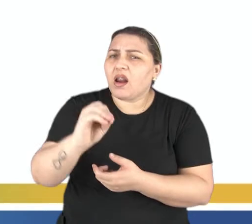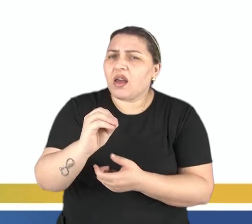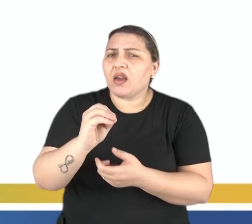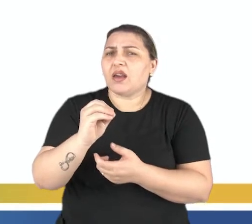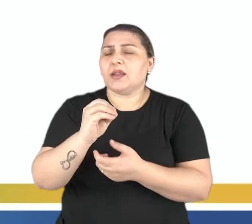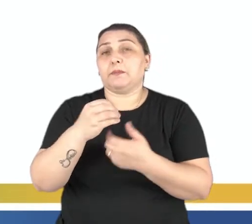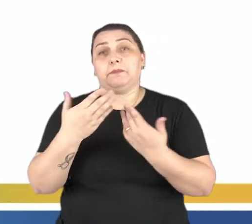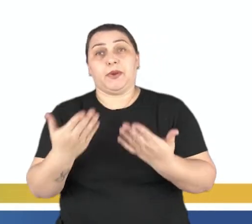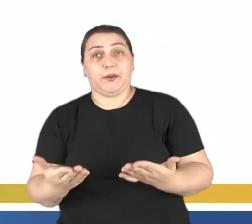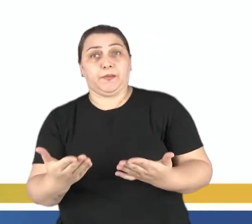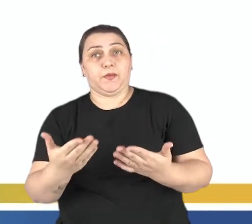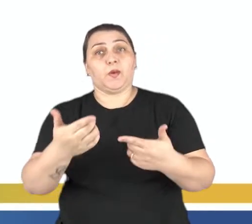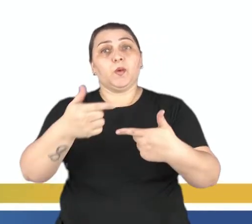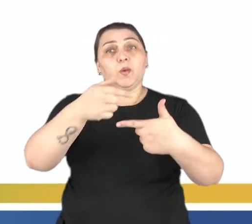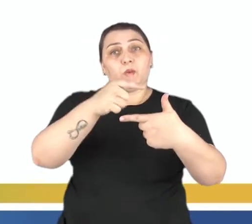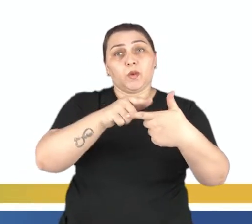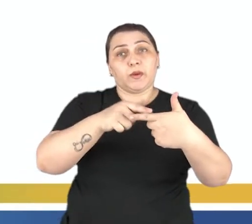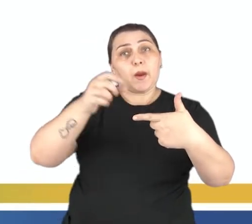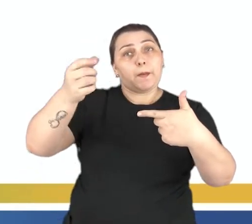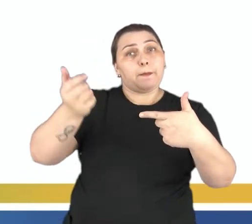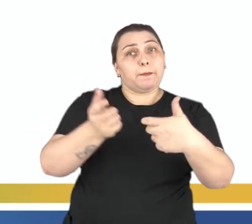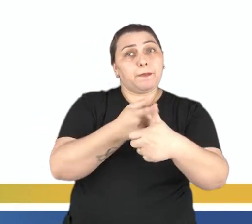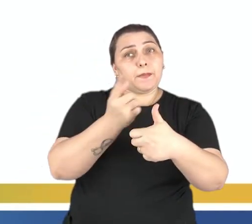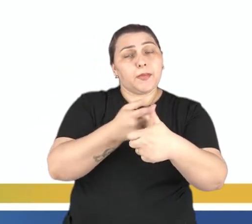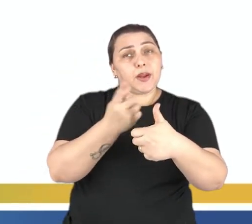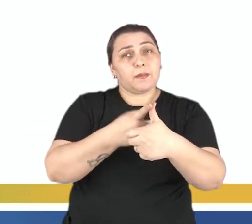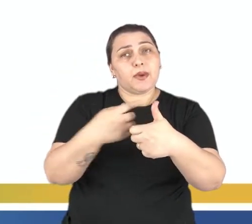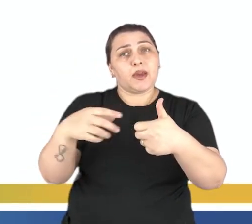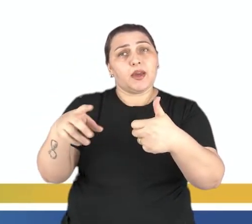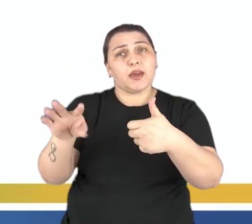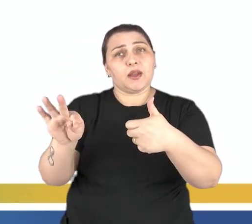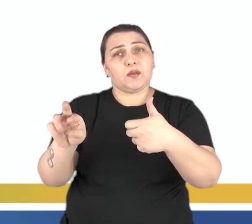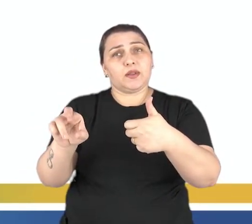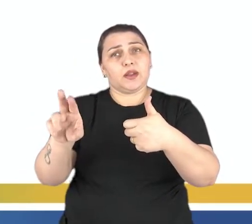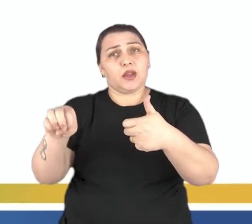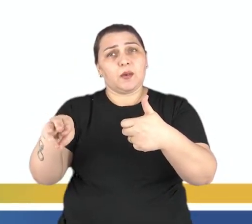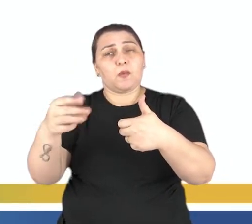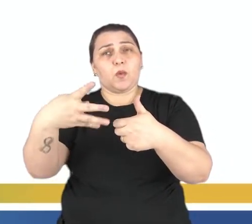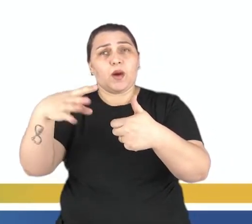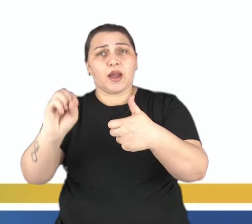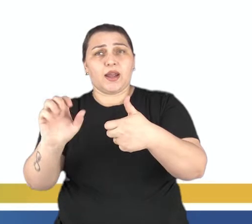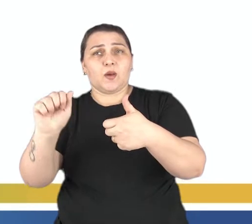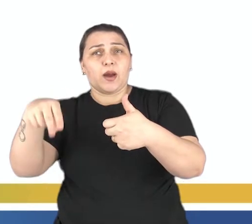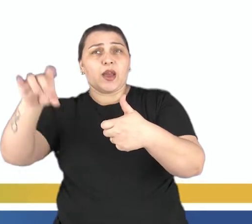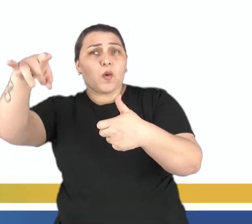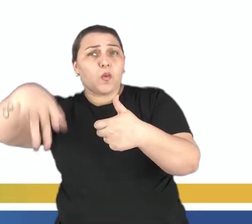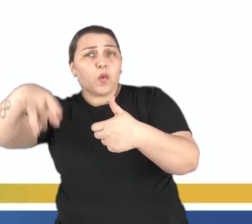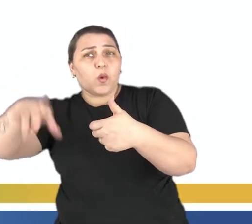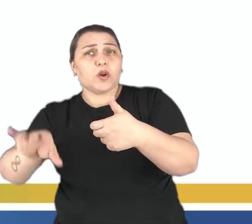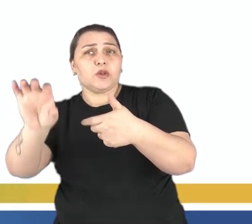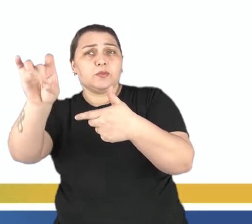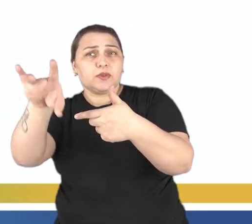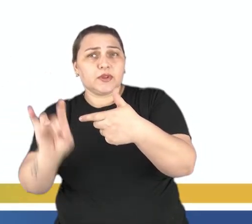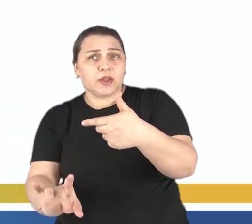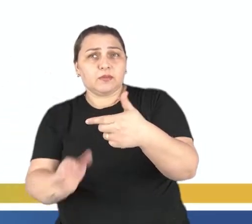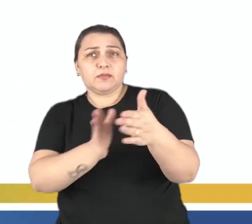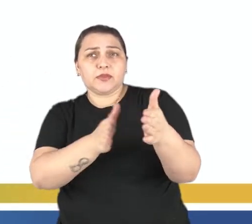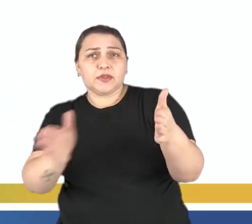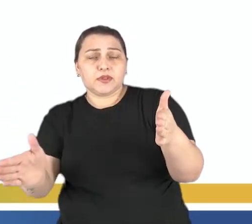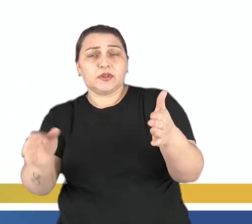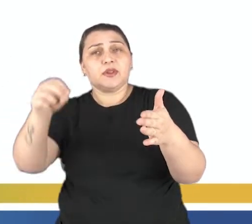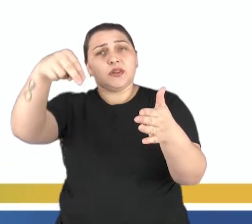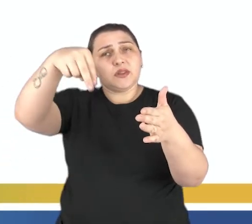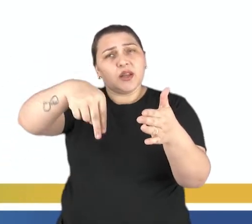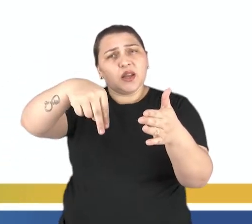40? Bem, o 2 é o primeiro termo aqui, olha, o A1. 40 é o AN, é o último termo aqui da sequência.